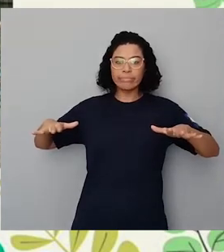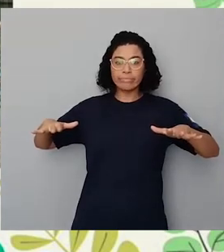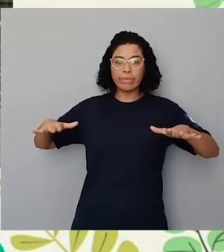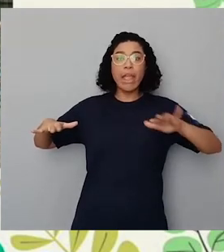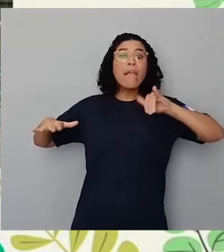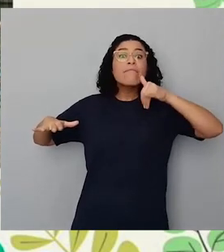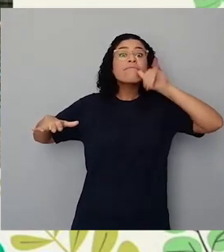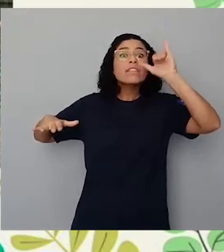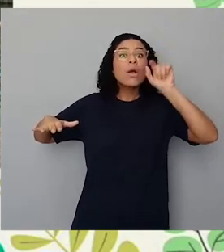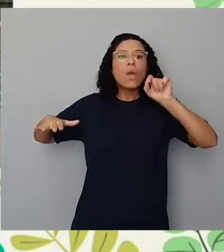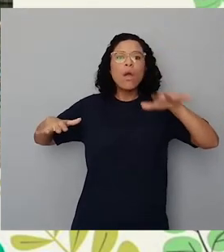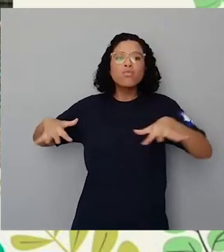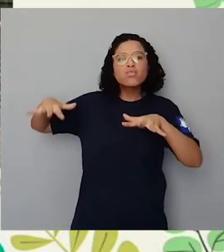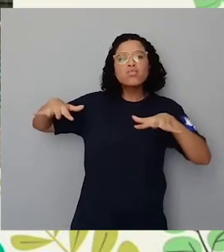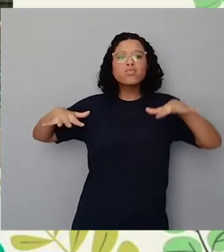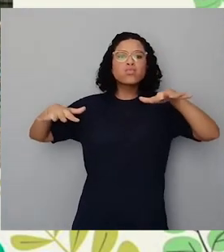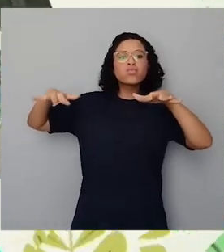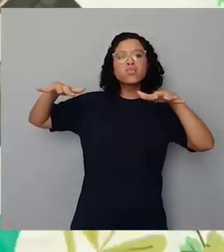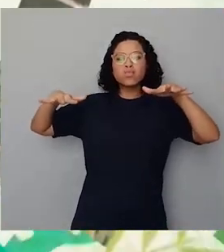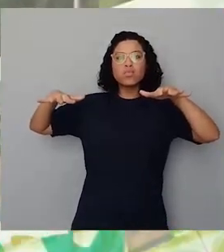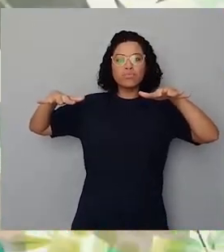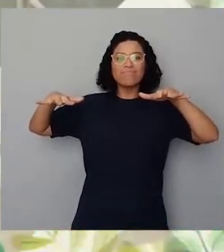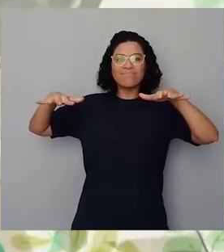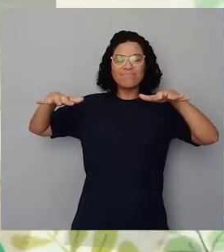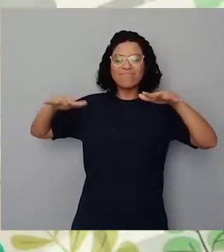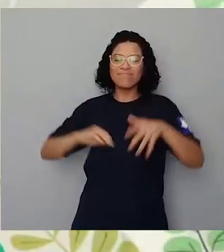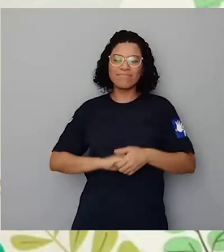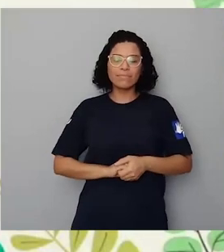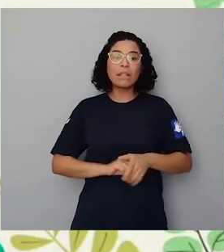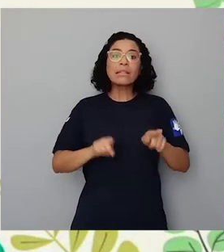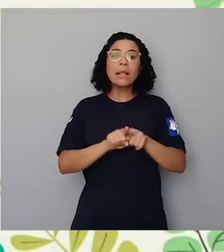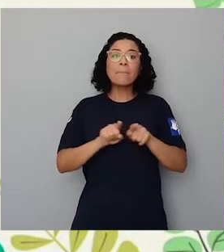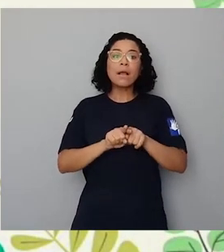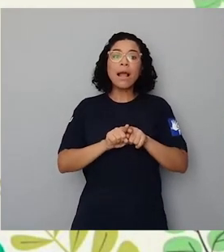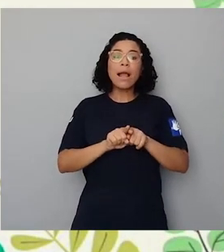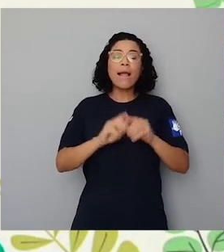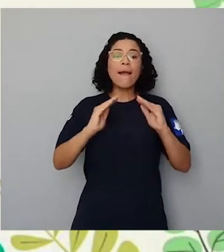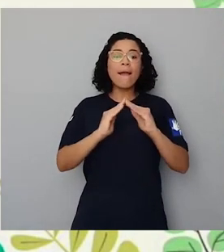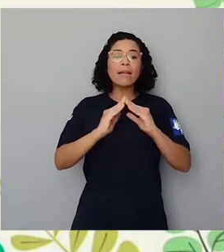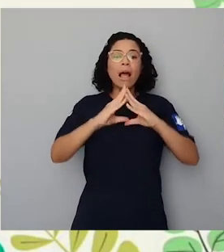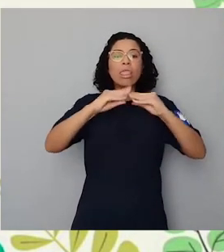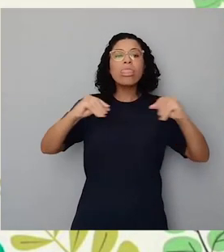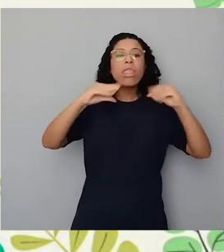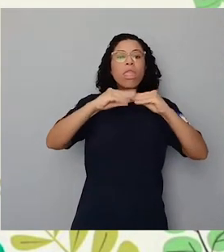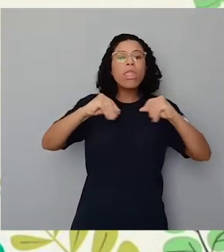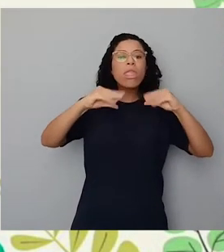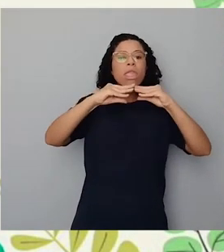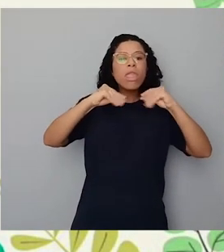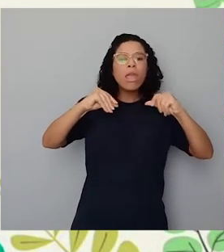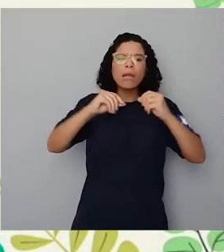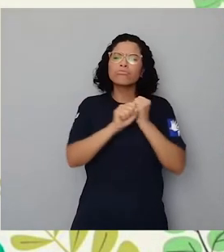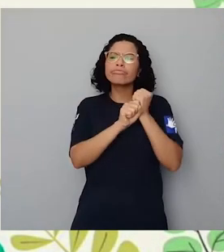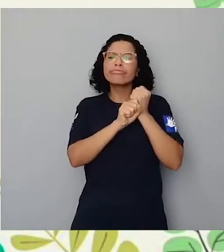Para evitar que a água entre nelas. Existem as casas de pau a pique. Já ouviram falar? Elas são